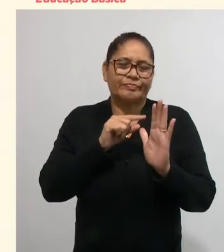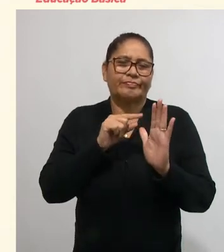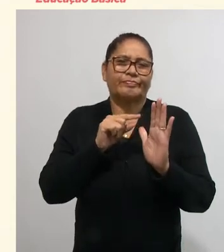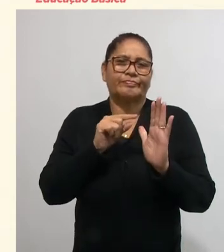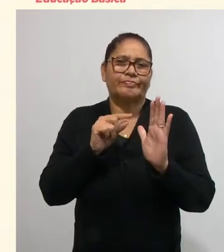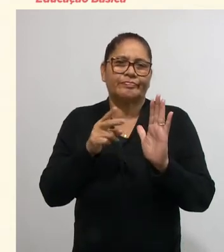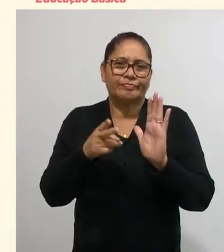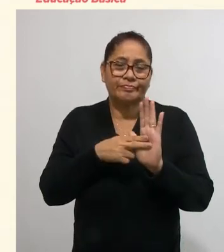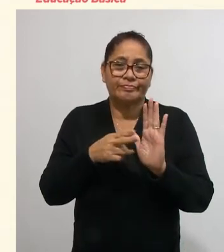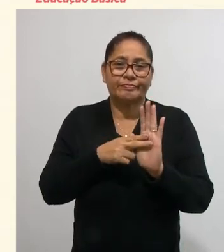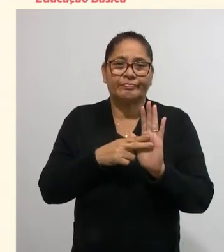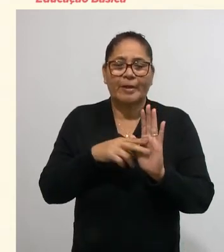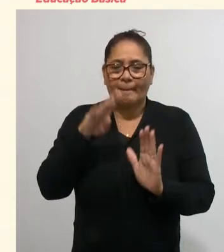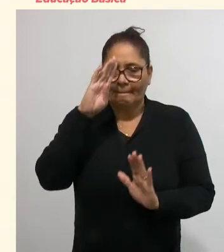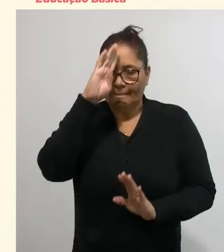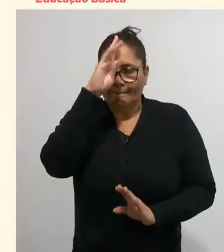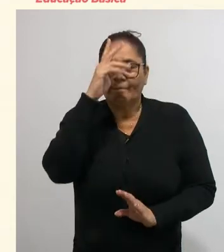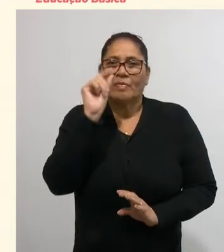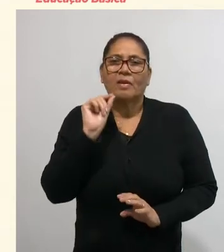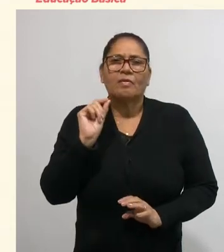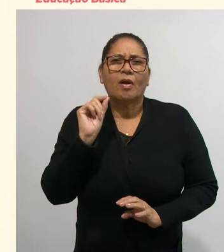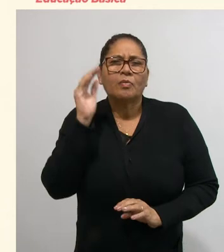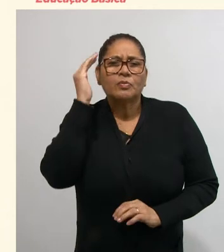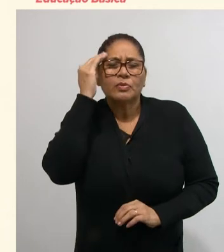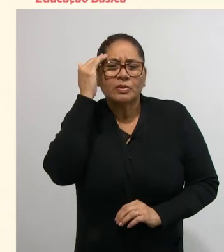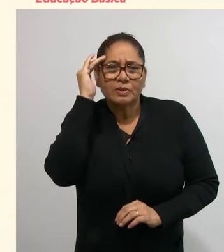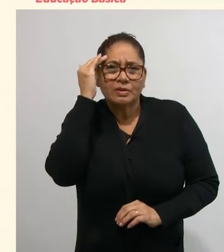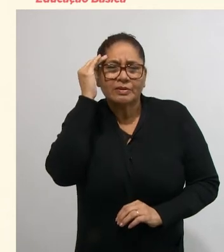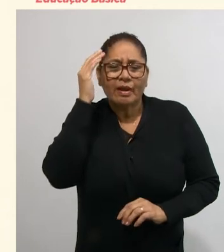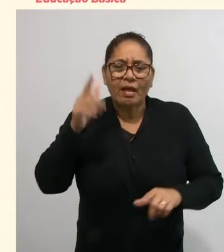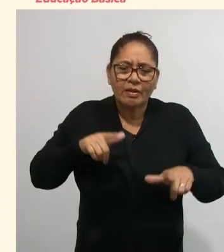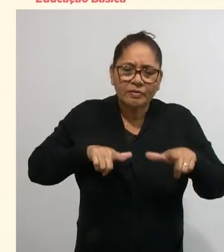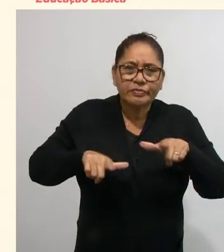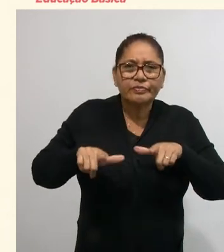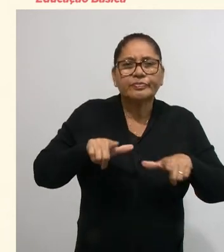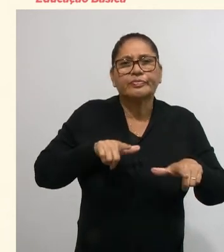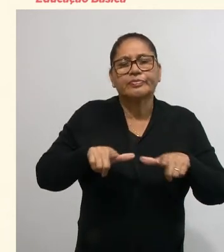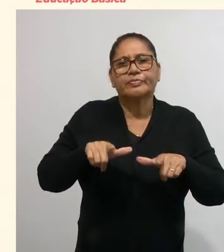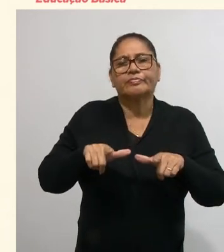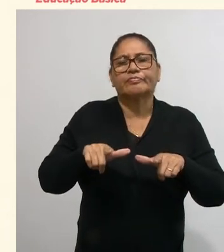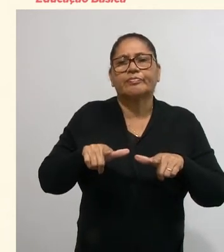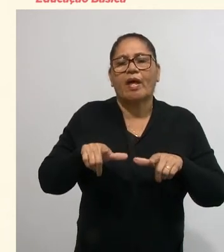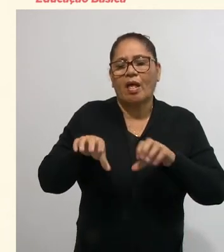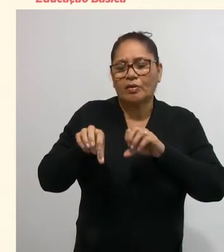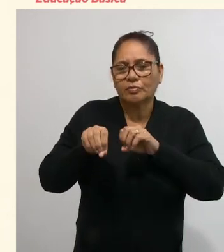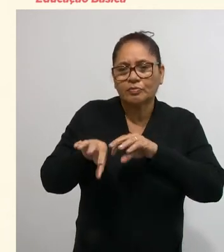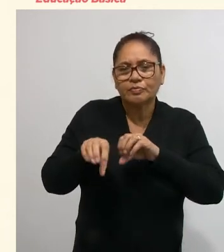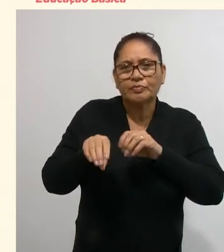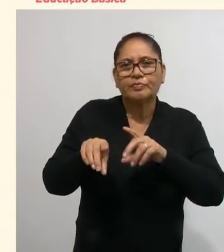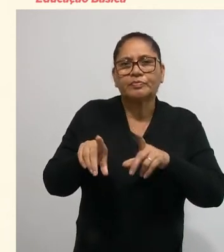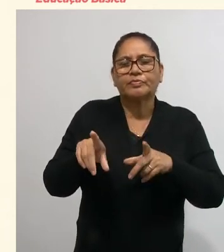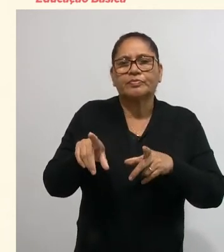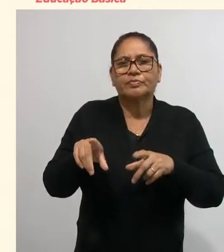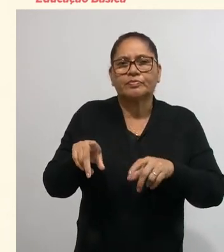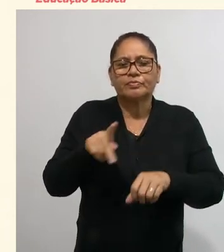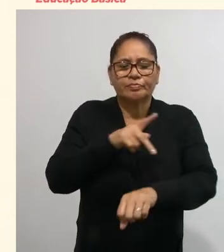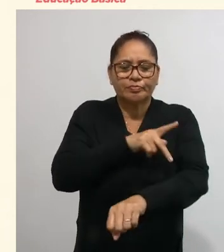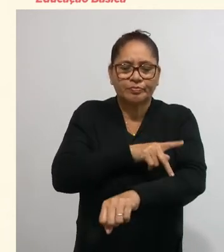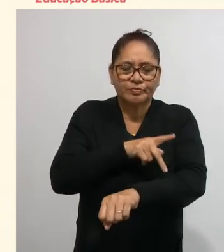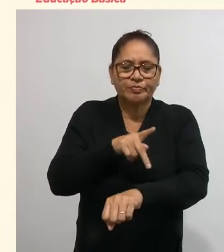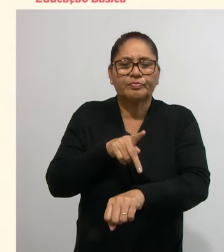principal Nós vamos né compreender o trabalharmos o ideal educativo e